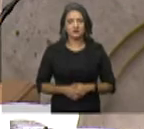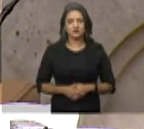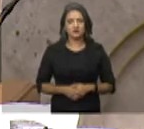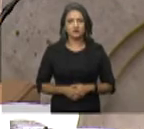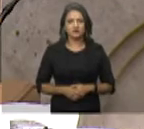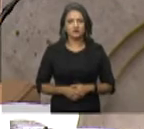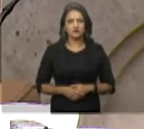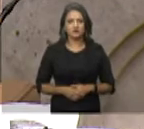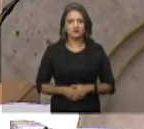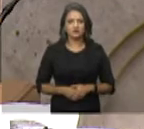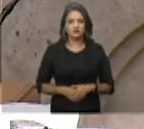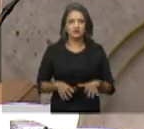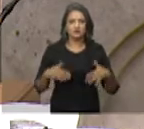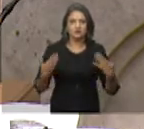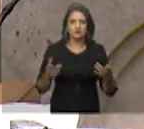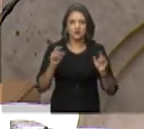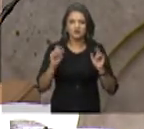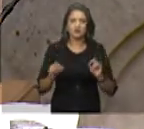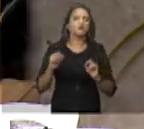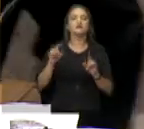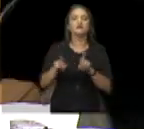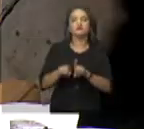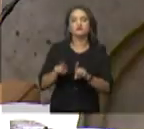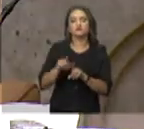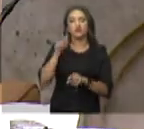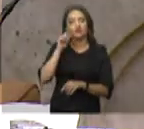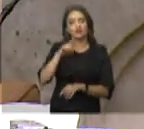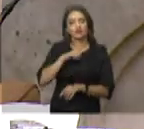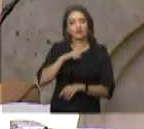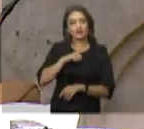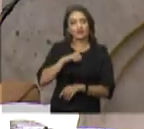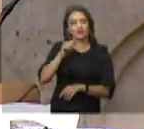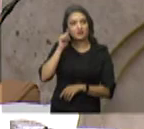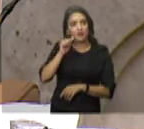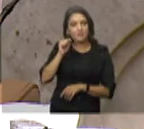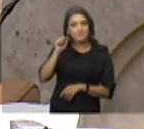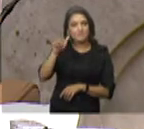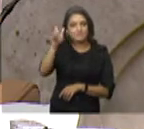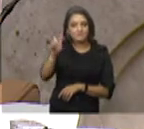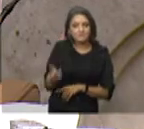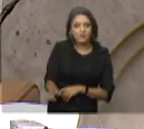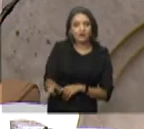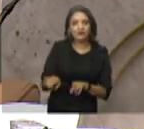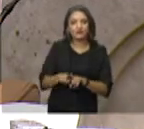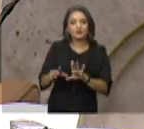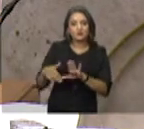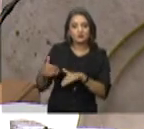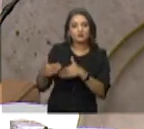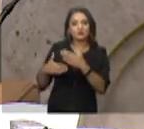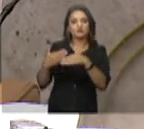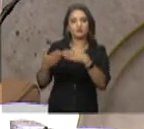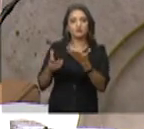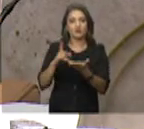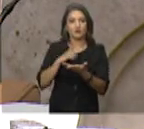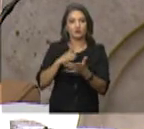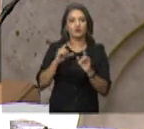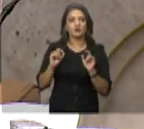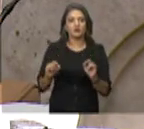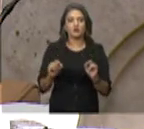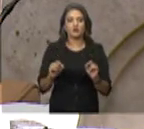mulher considerada a Sociedade Brasileira de Gênese e desenvolvimento ainda marcadamente patriarcal